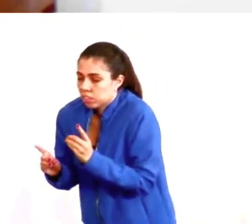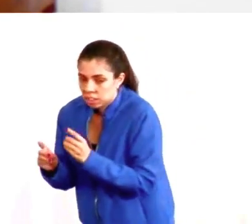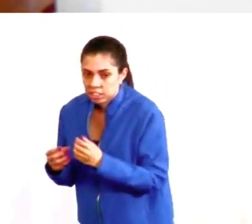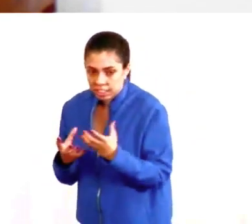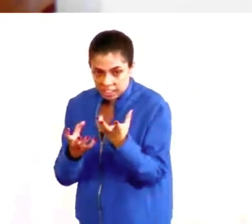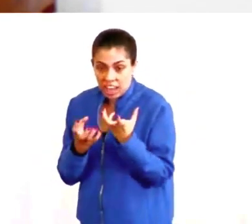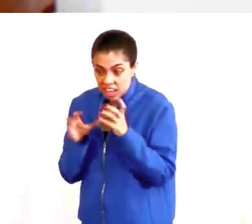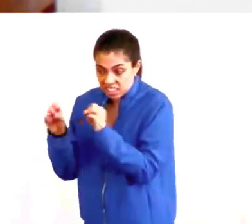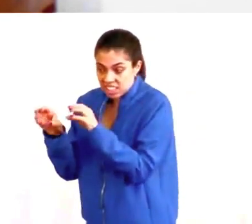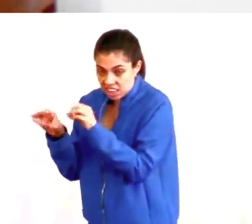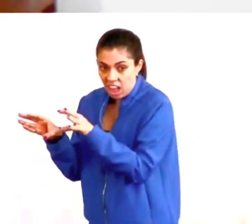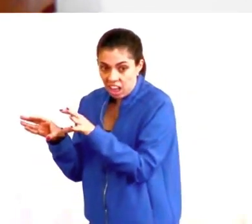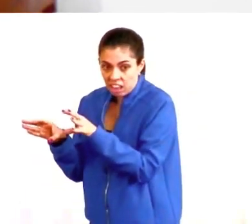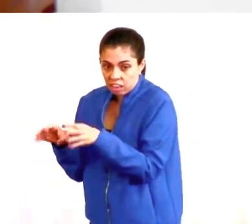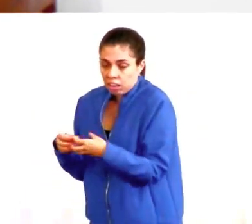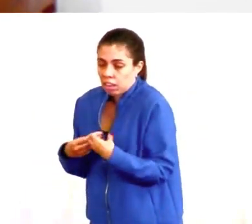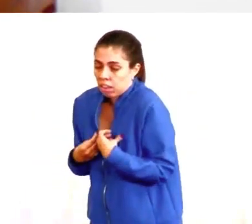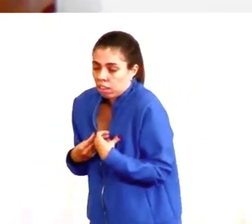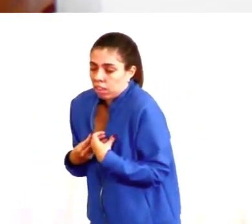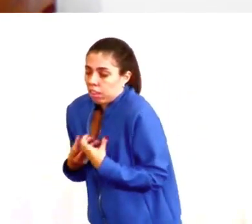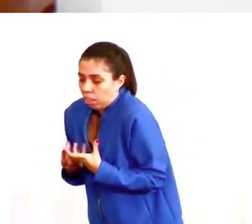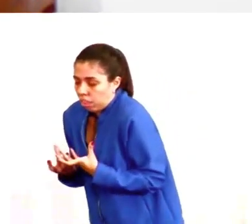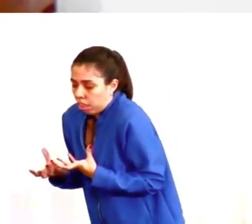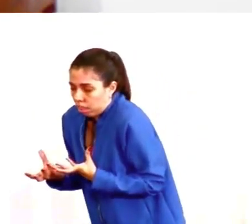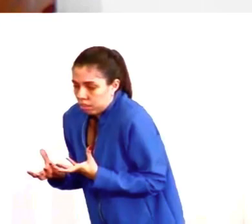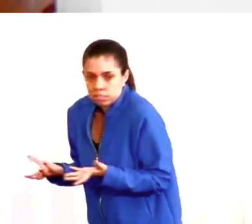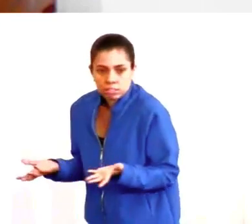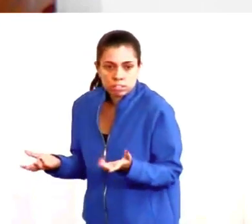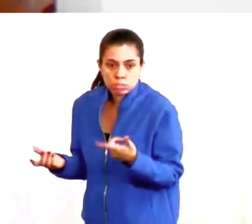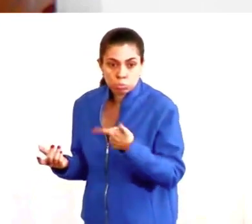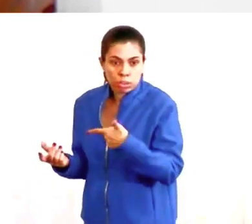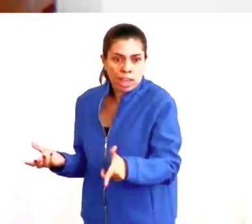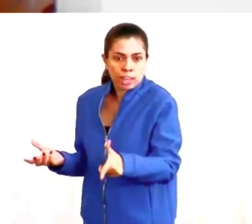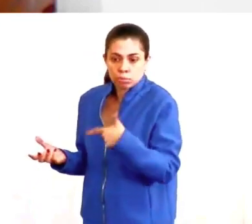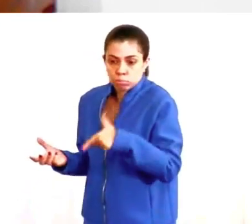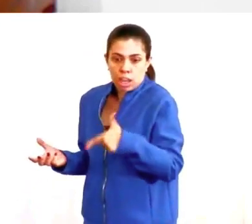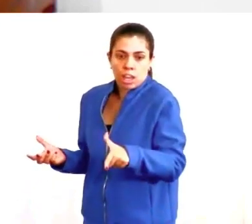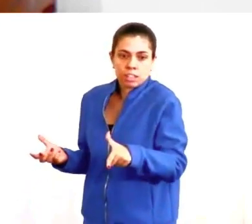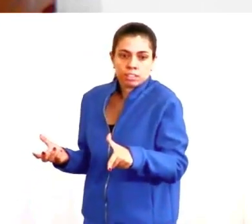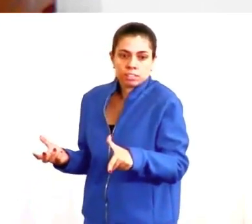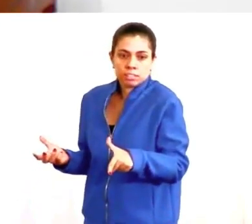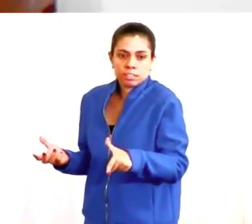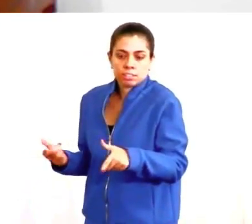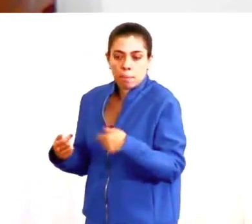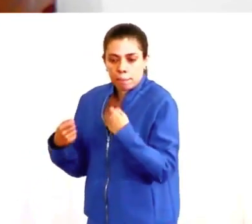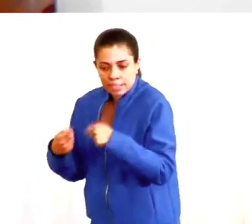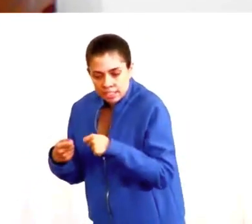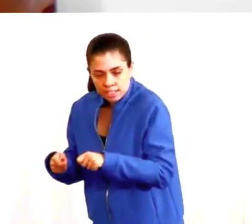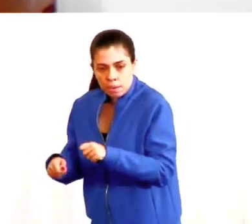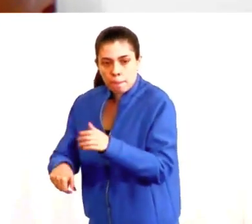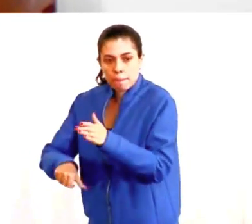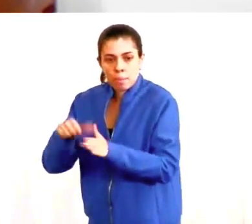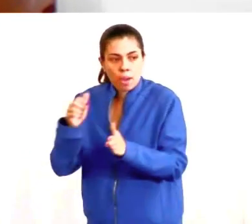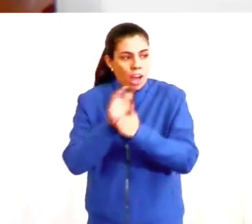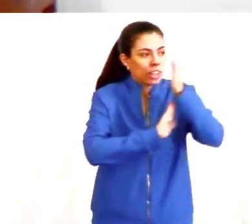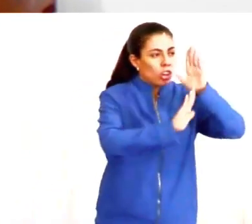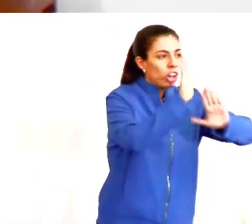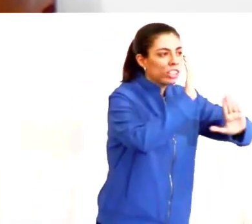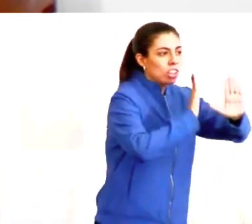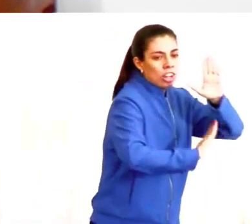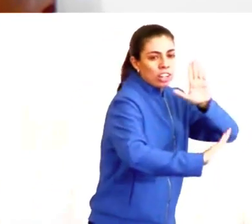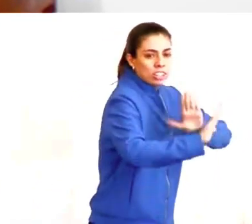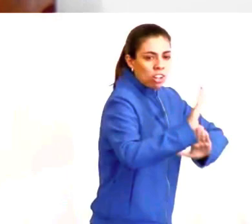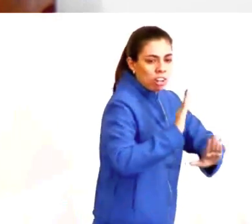que estamos tão fracos na fé que nem nós mesmos conseguimos adorar. A Páscoa relembra fracos na